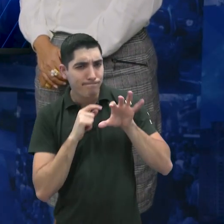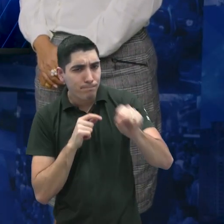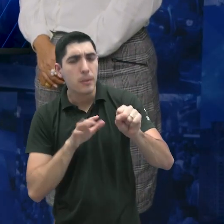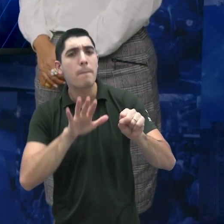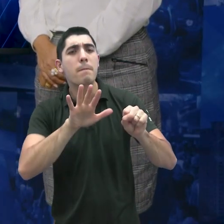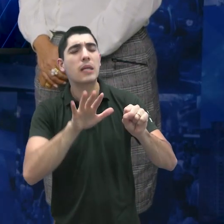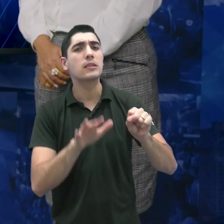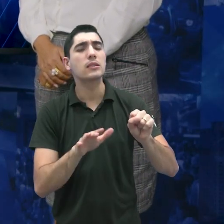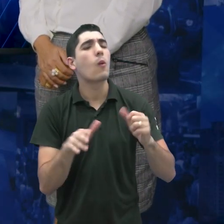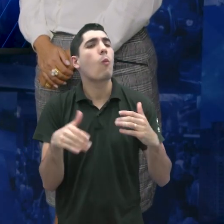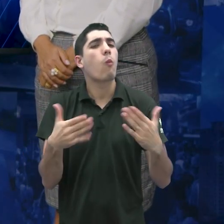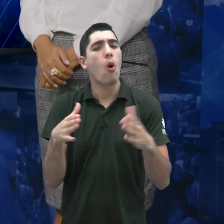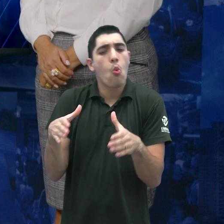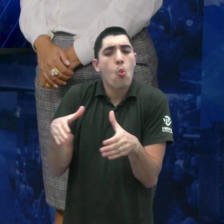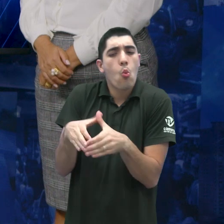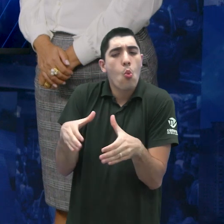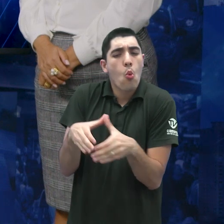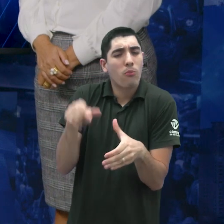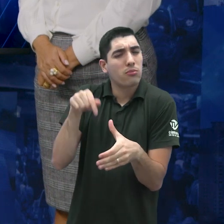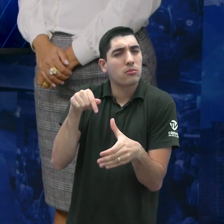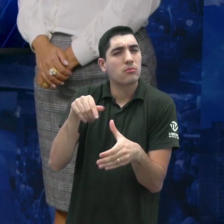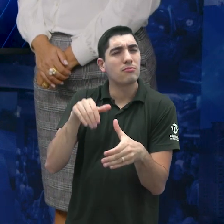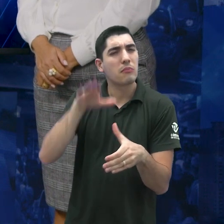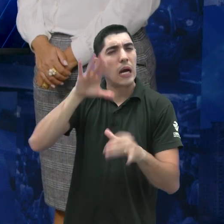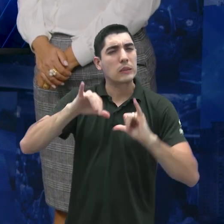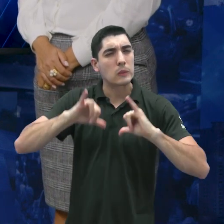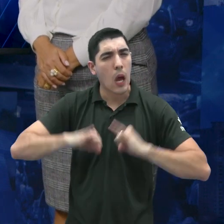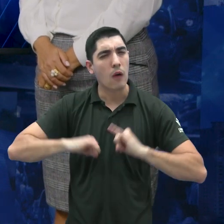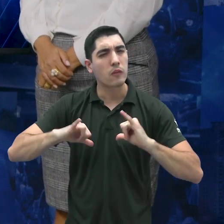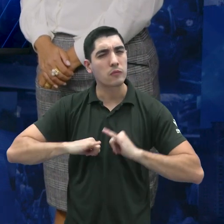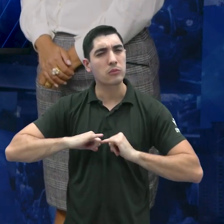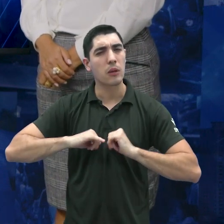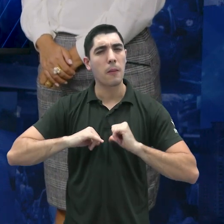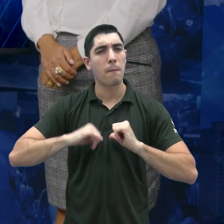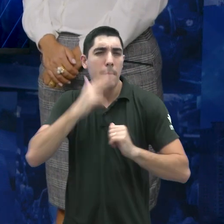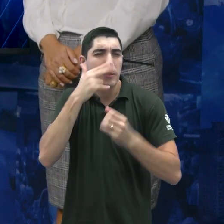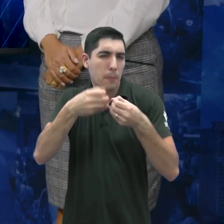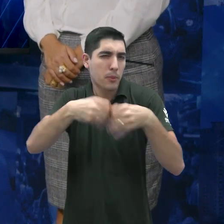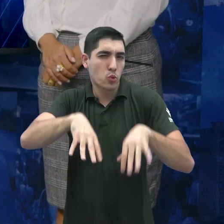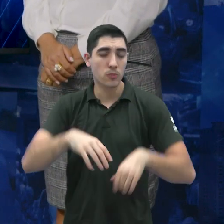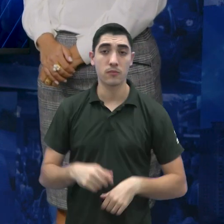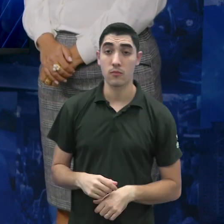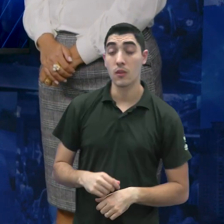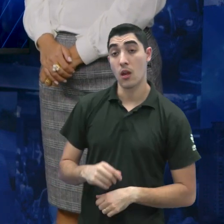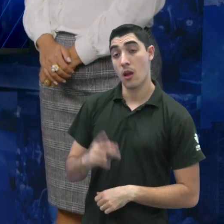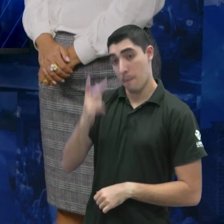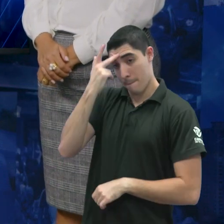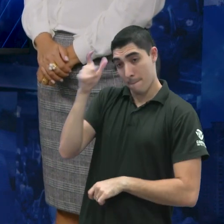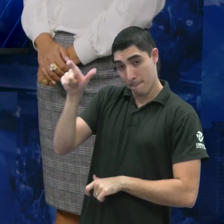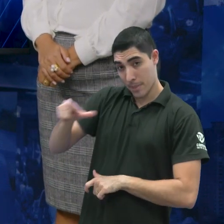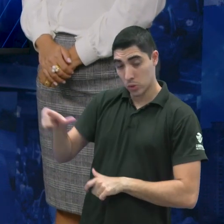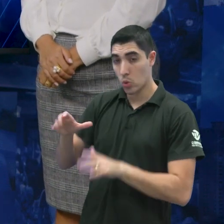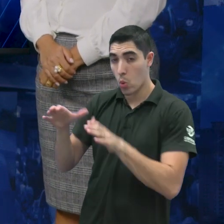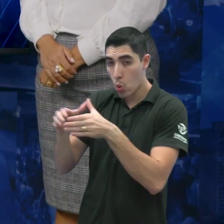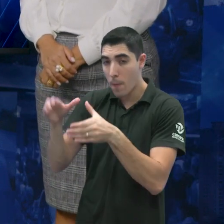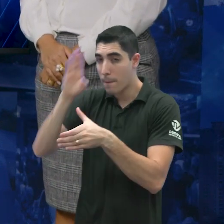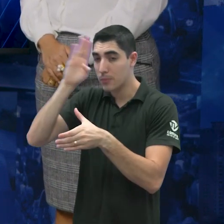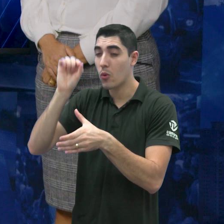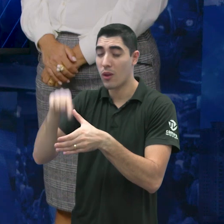que ficou mais vulnerável com todas essas mudanças que tiveram? Então, as pessoas com menor